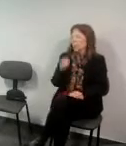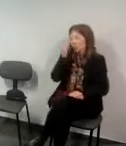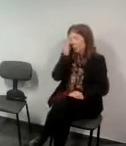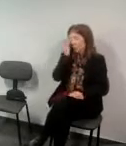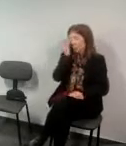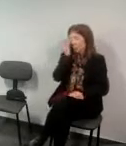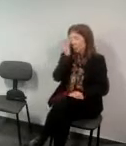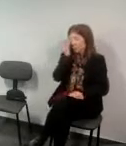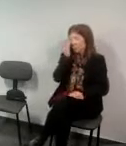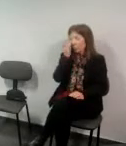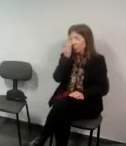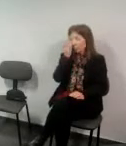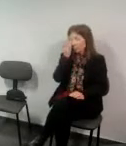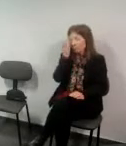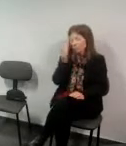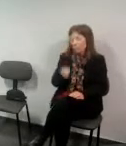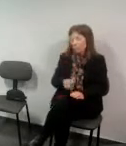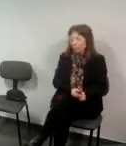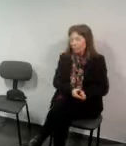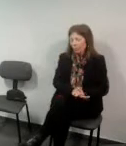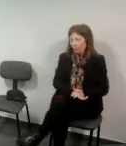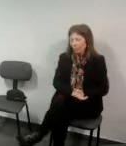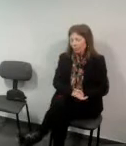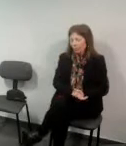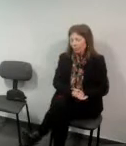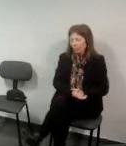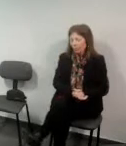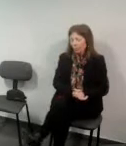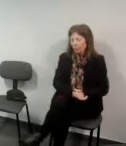pelas questões aí da Covid e tudo, né? Tem alguns casos aí que